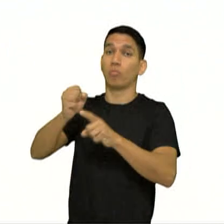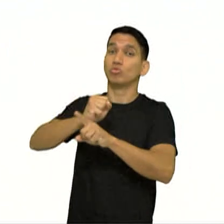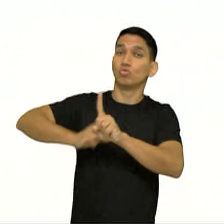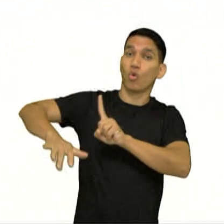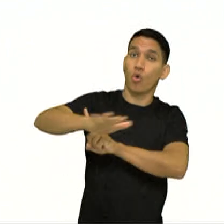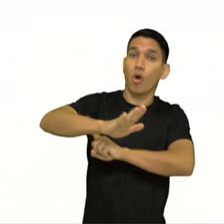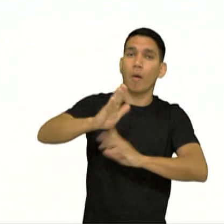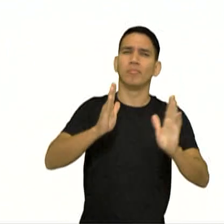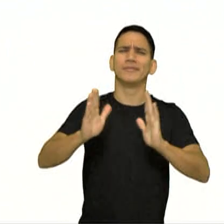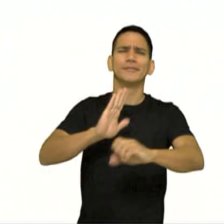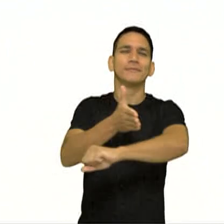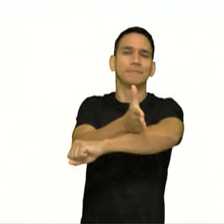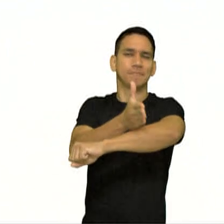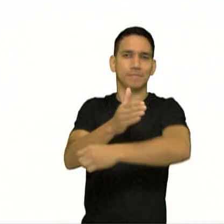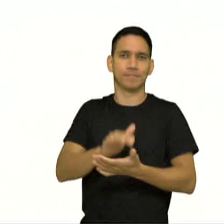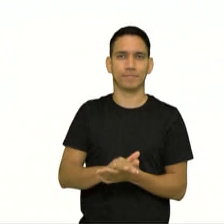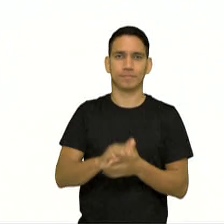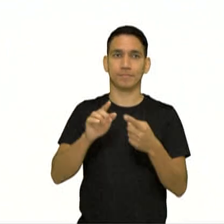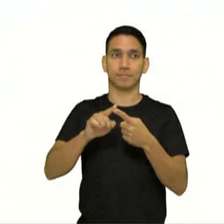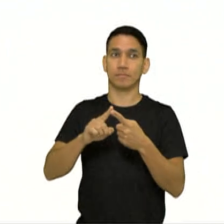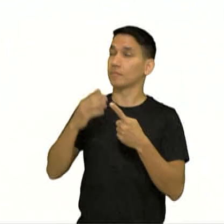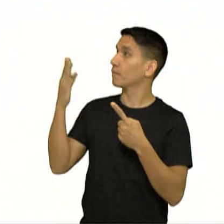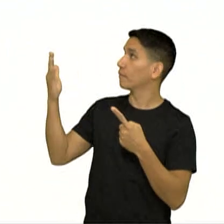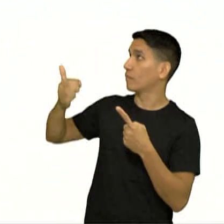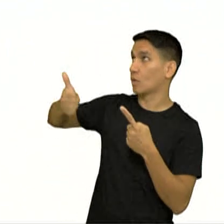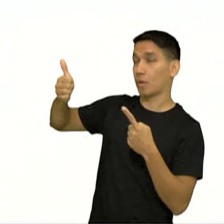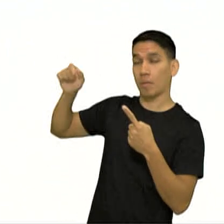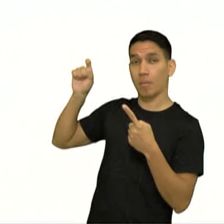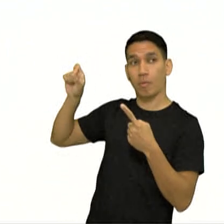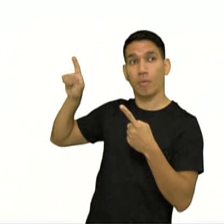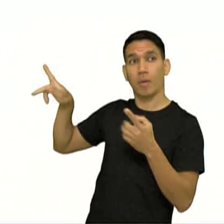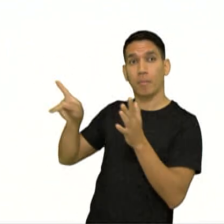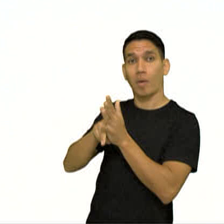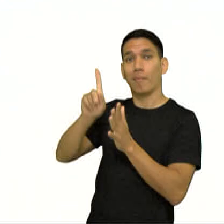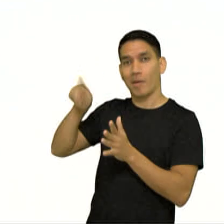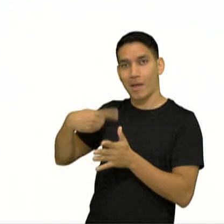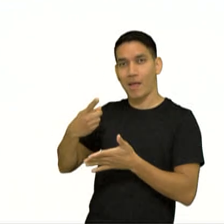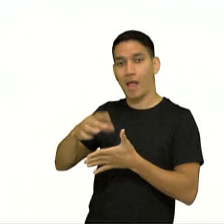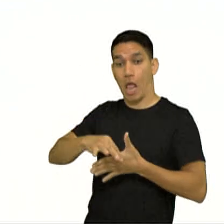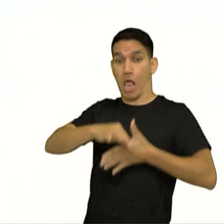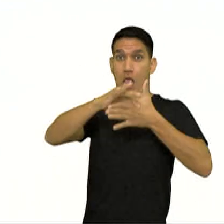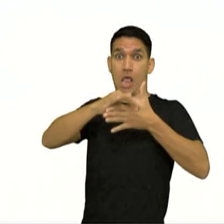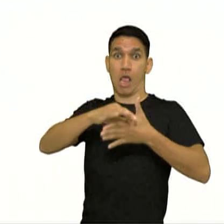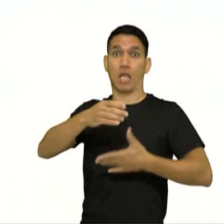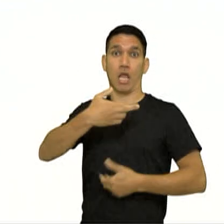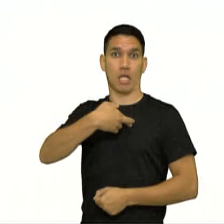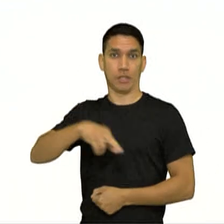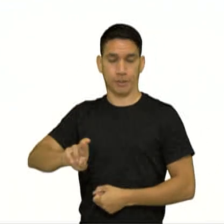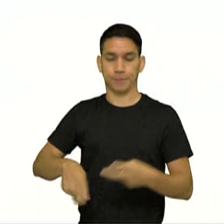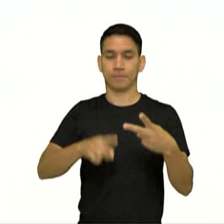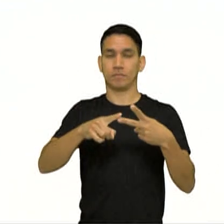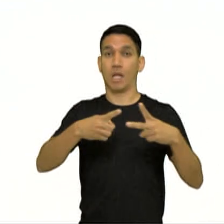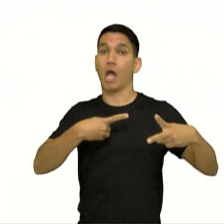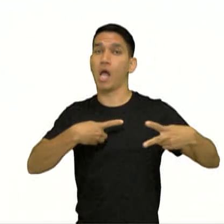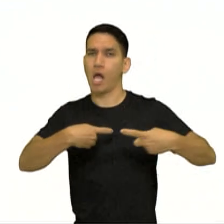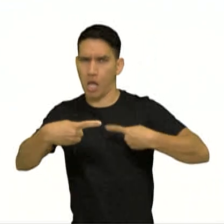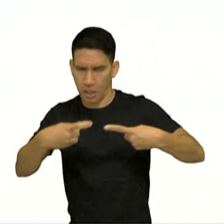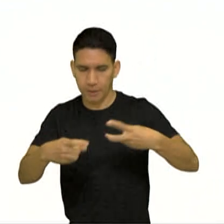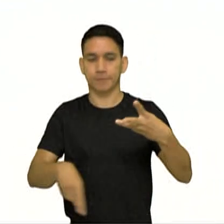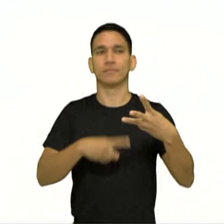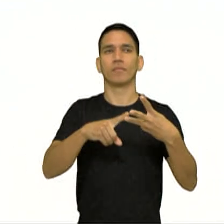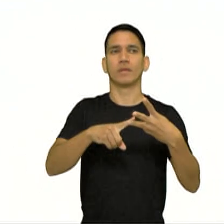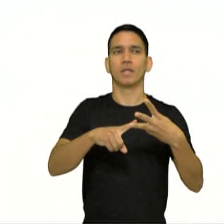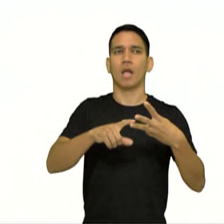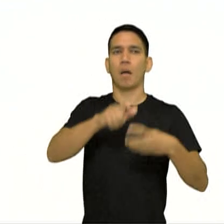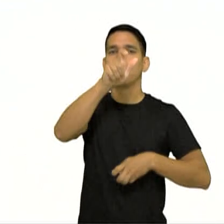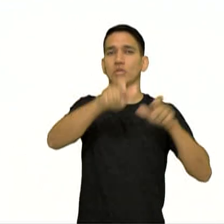medievais. Então, da esquerda para a direita, a gente tem o clero, né? o guerreiro e o camponês. Conseguem perceber aqui,